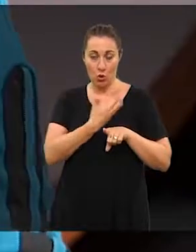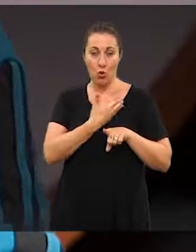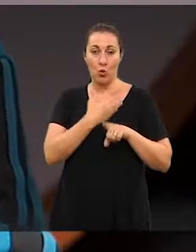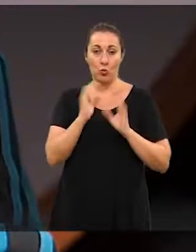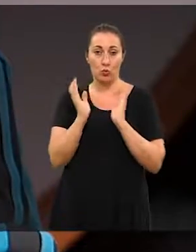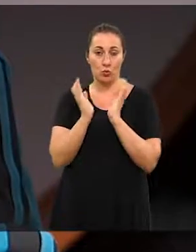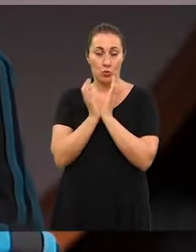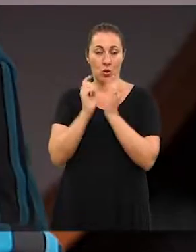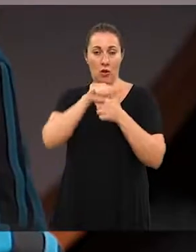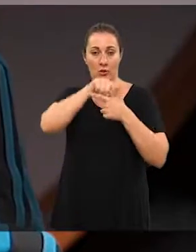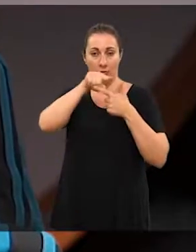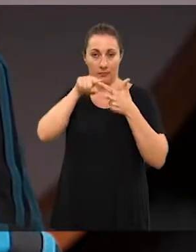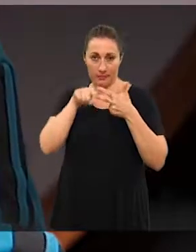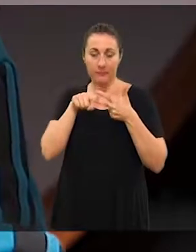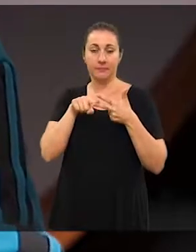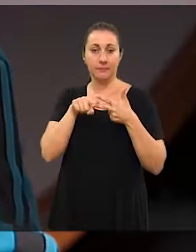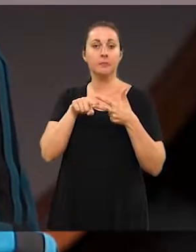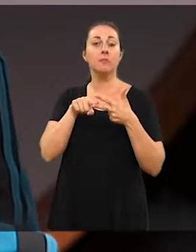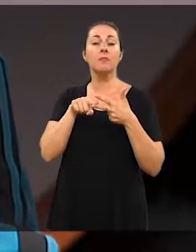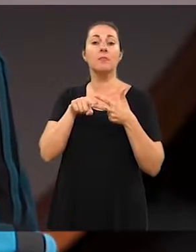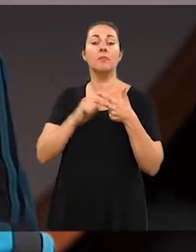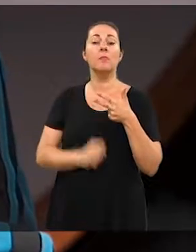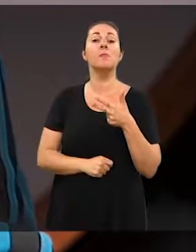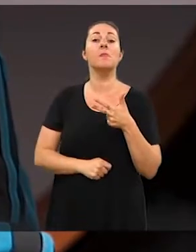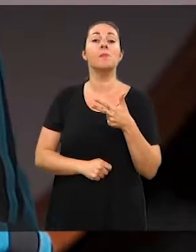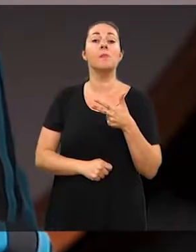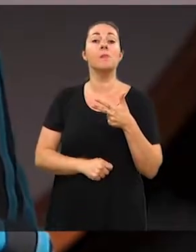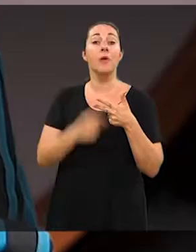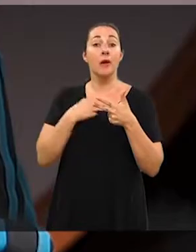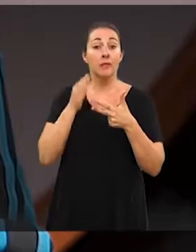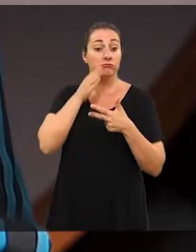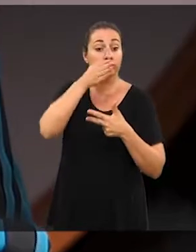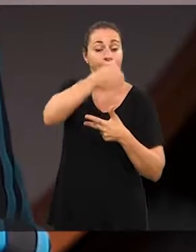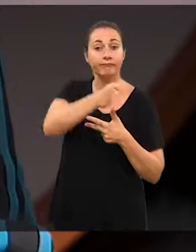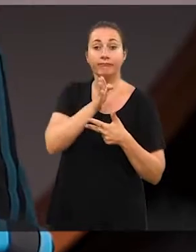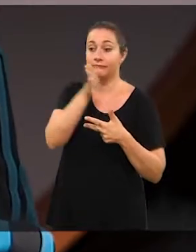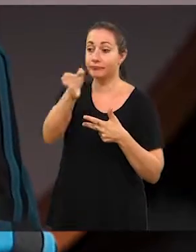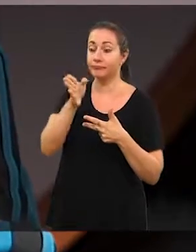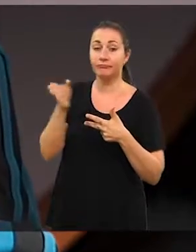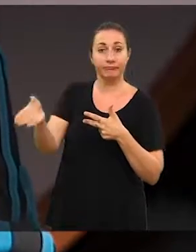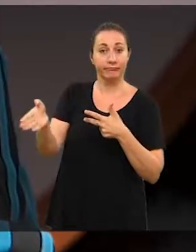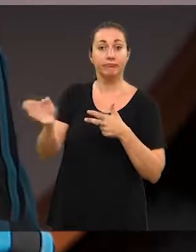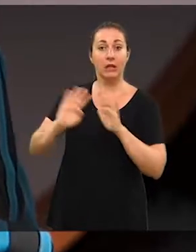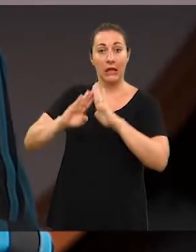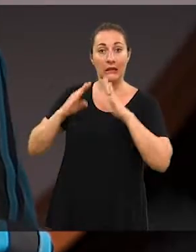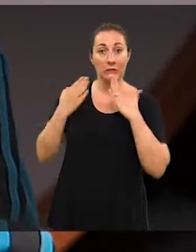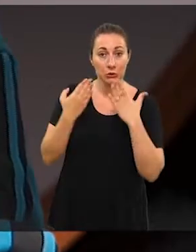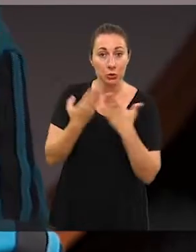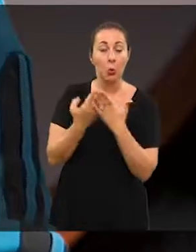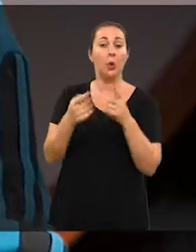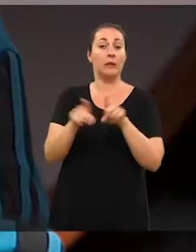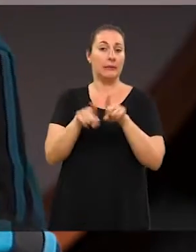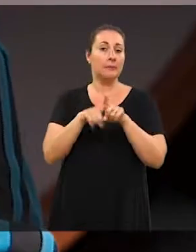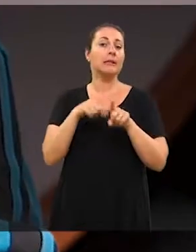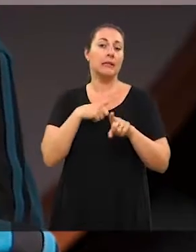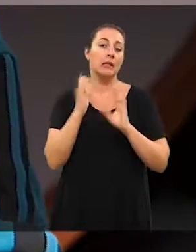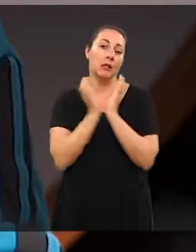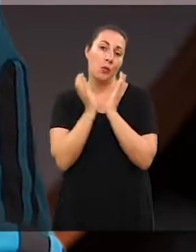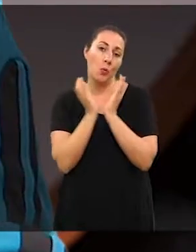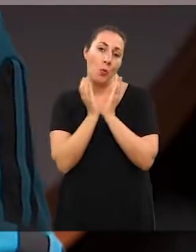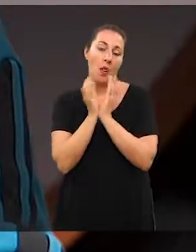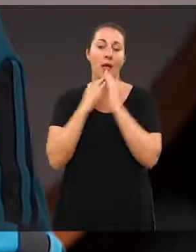dos nossos parceiros, né? RBS e Aurora, né? Eles vão e nos acompanham junto com as colegas